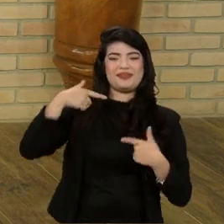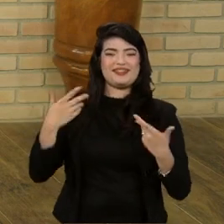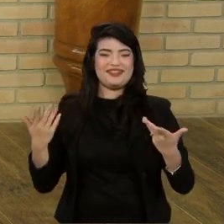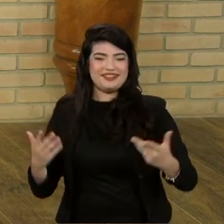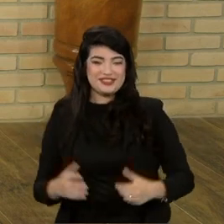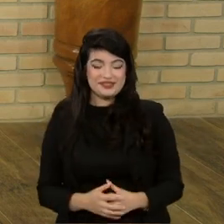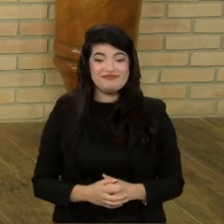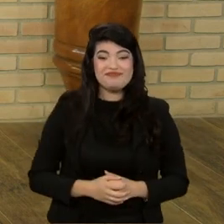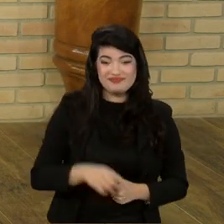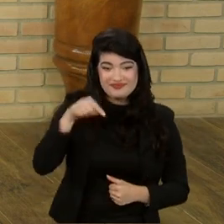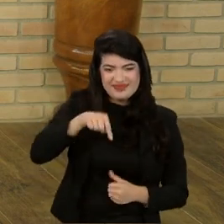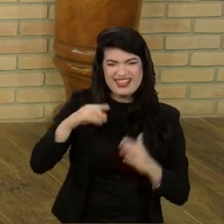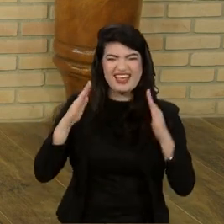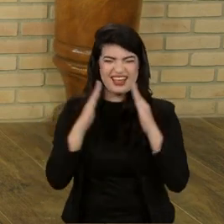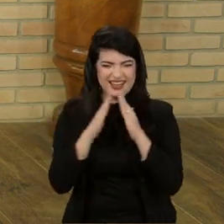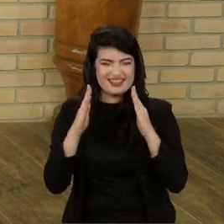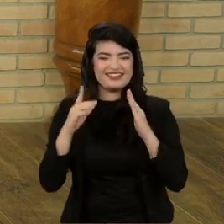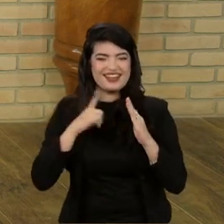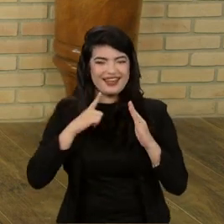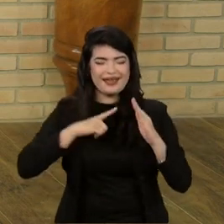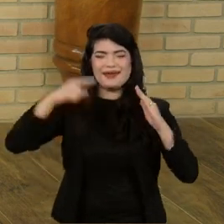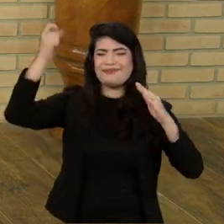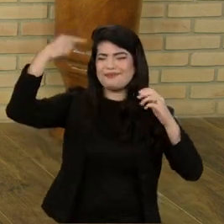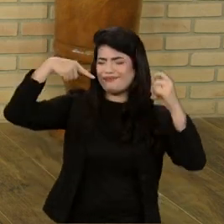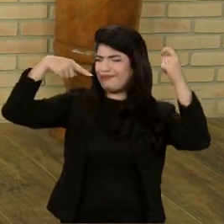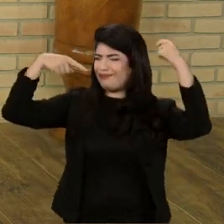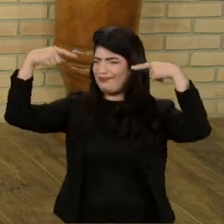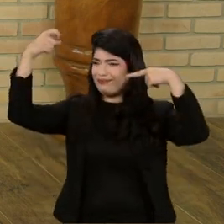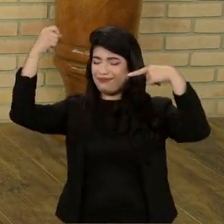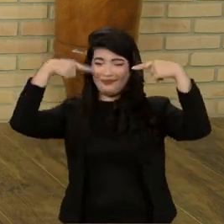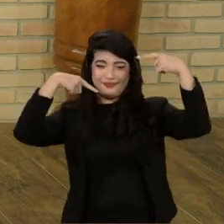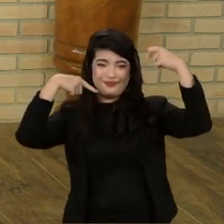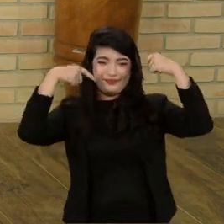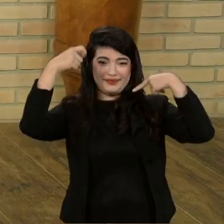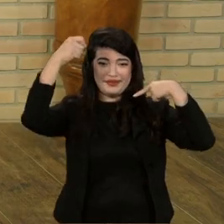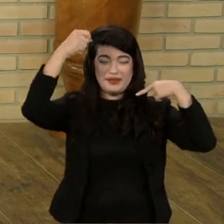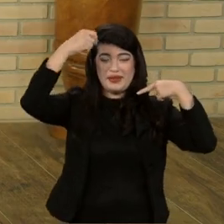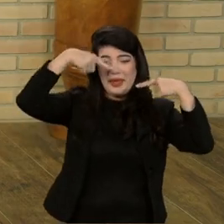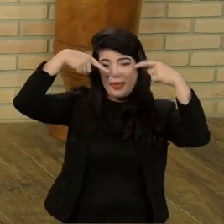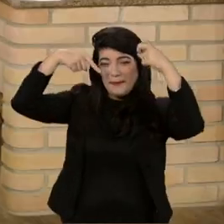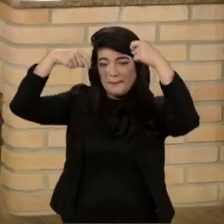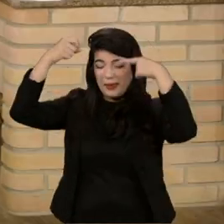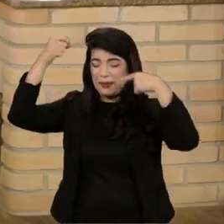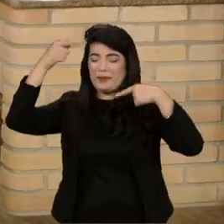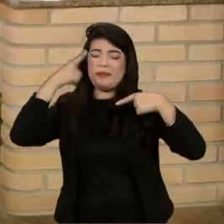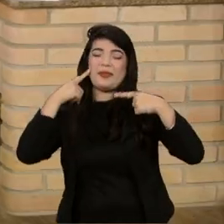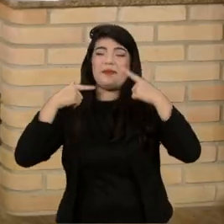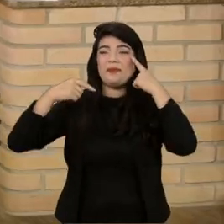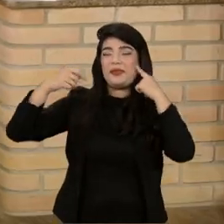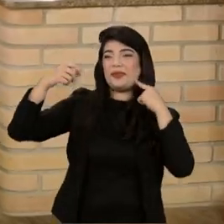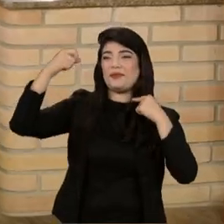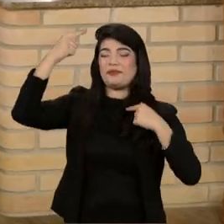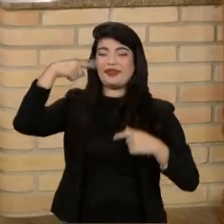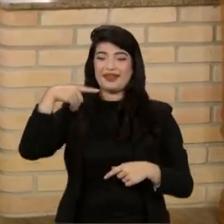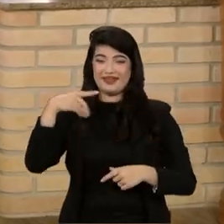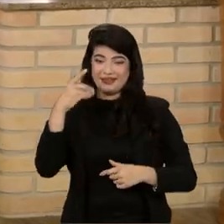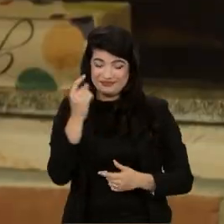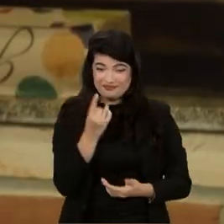Pinga em mim, nessa casa tem você. Pinga em mim, pinga em